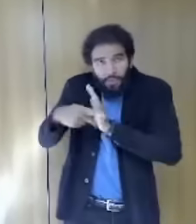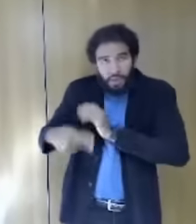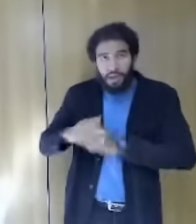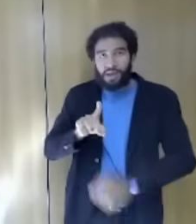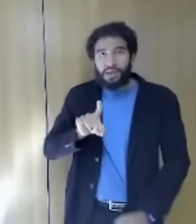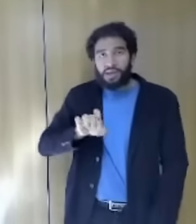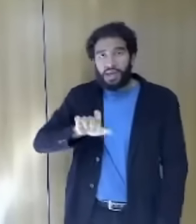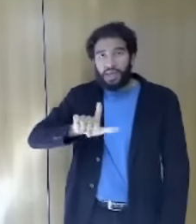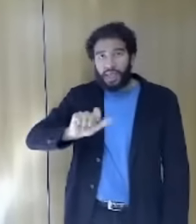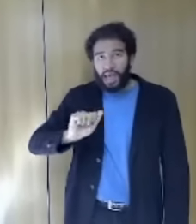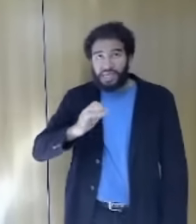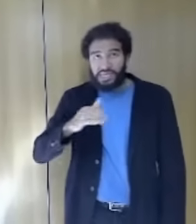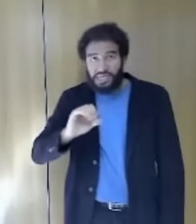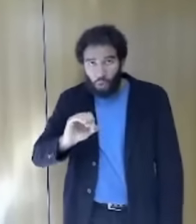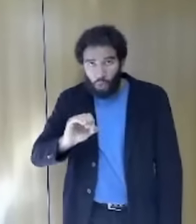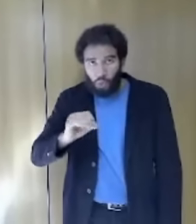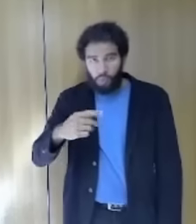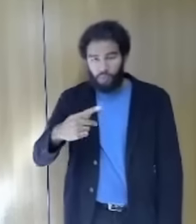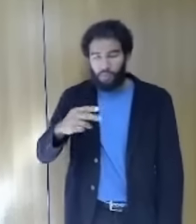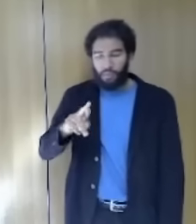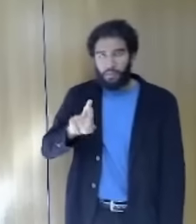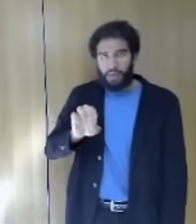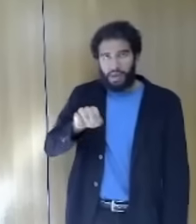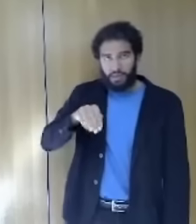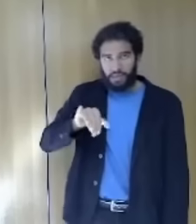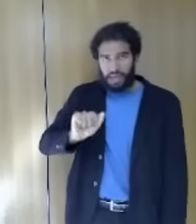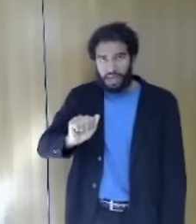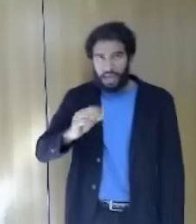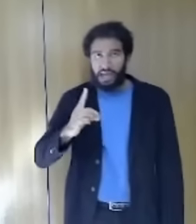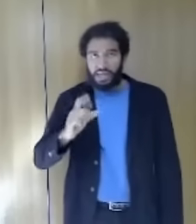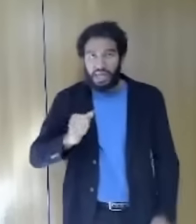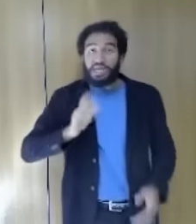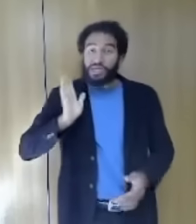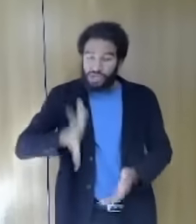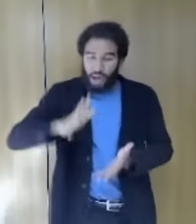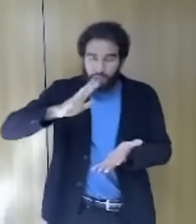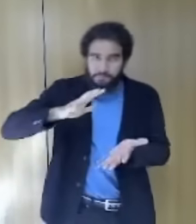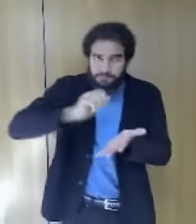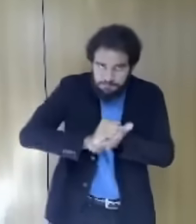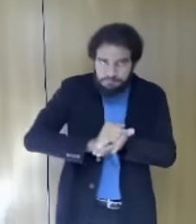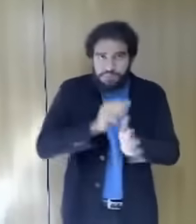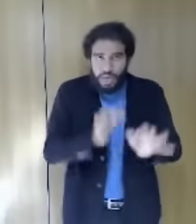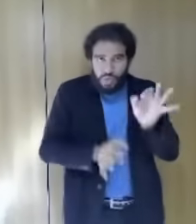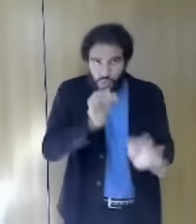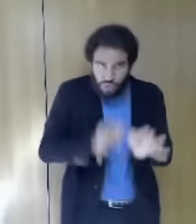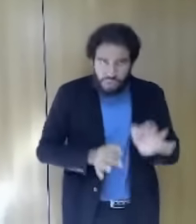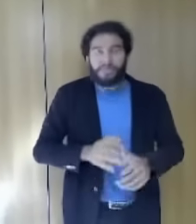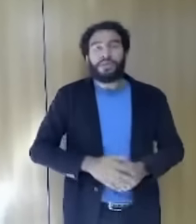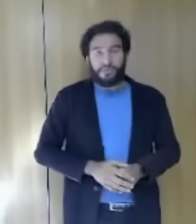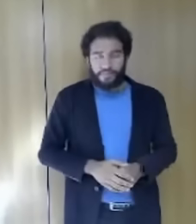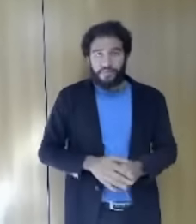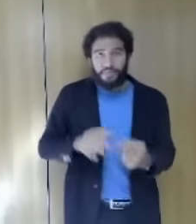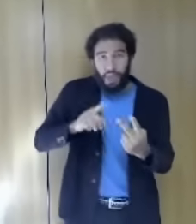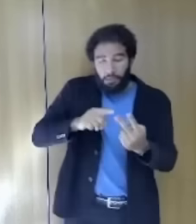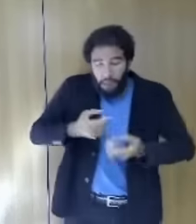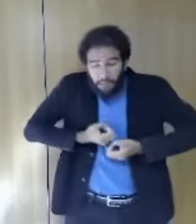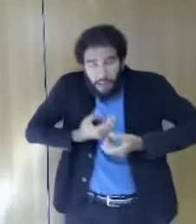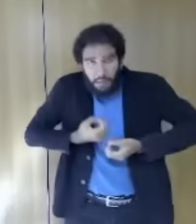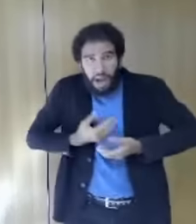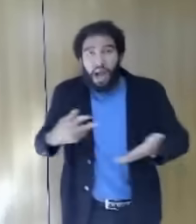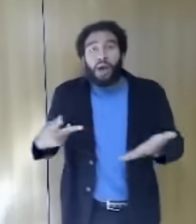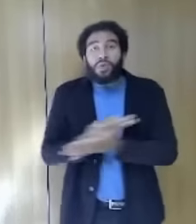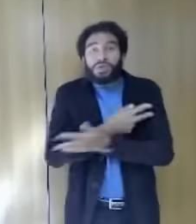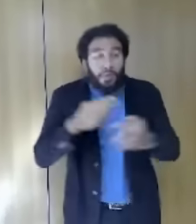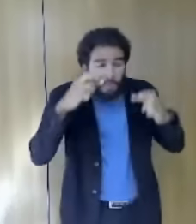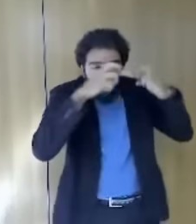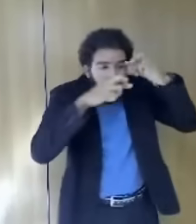Essa delação foi já homologada judicialmente e essa delação que resultou na operação de hoje no